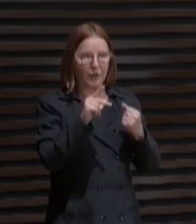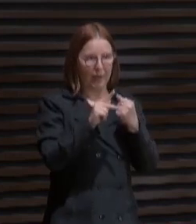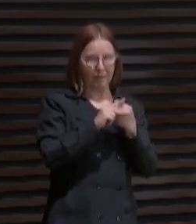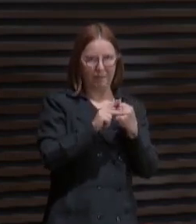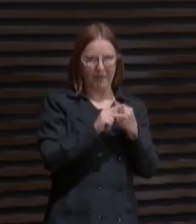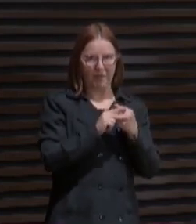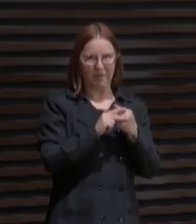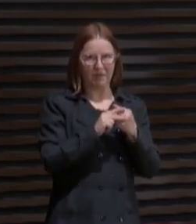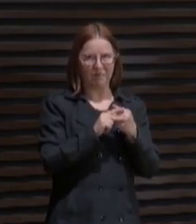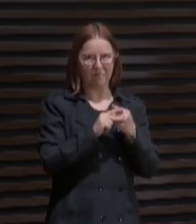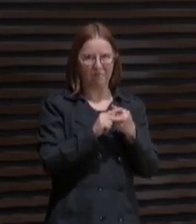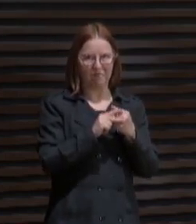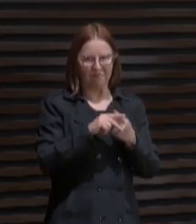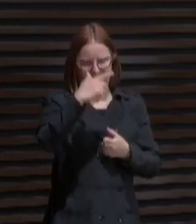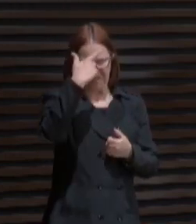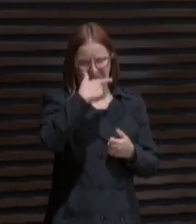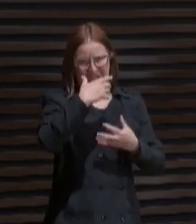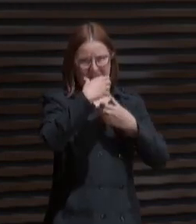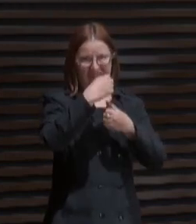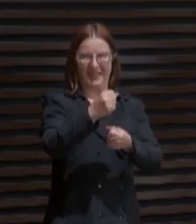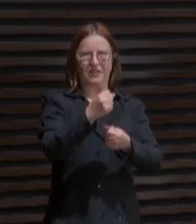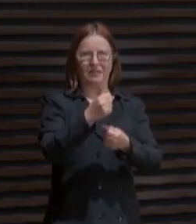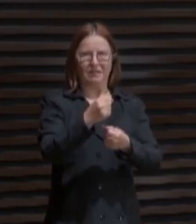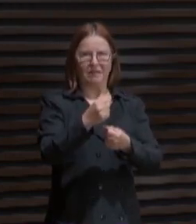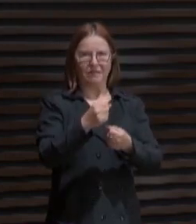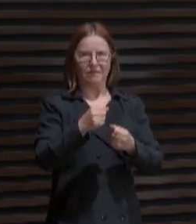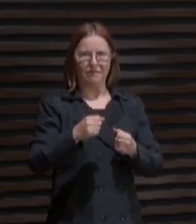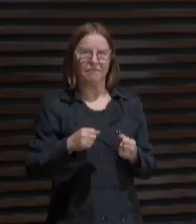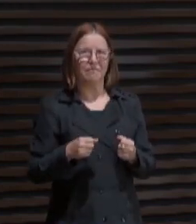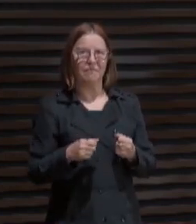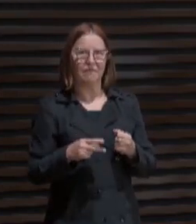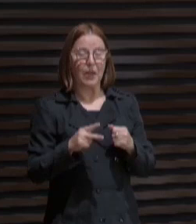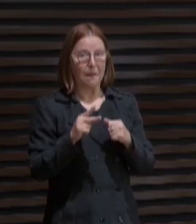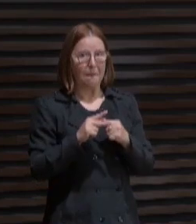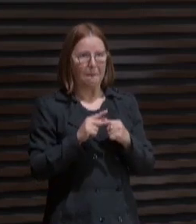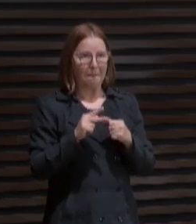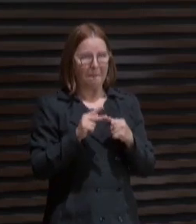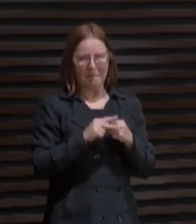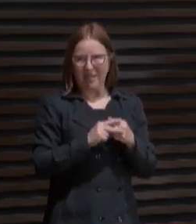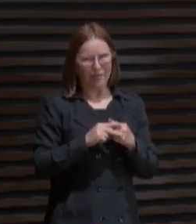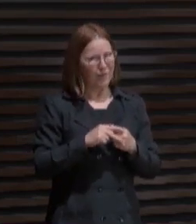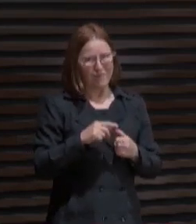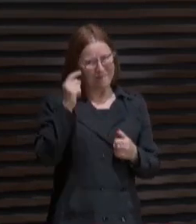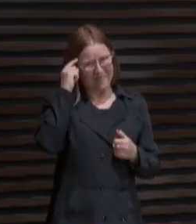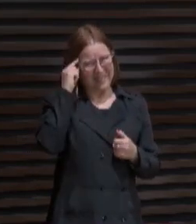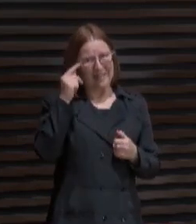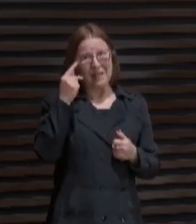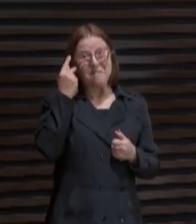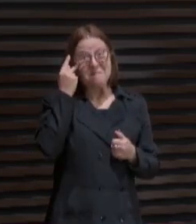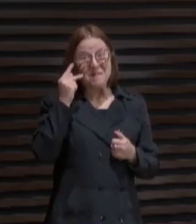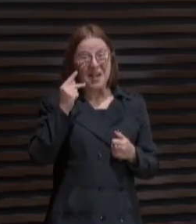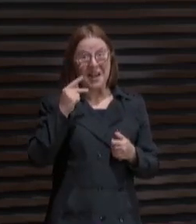características fortes. Pedro é impulsivo. Um exemplo muito didático